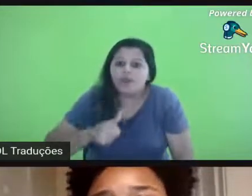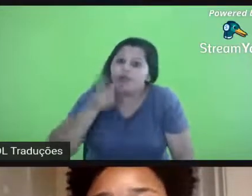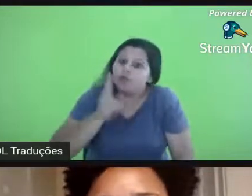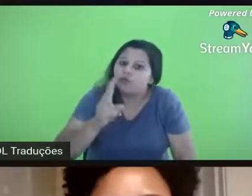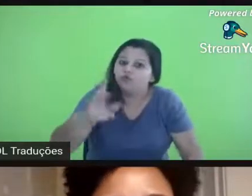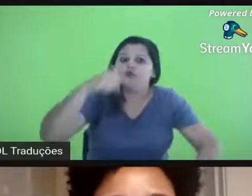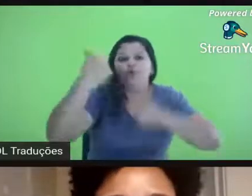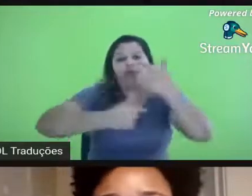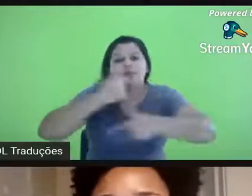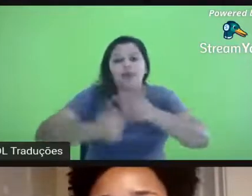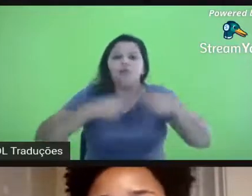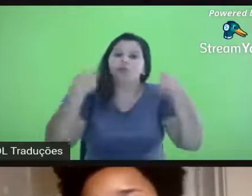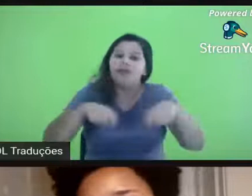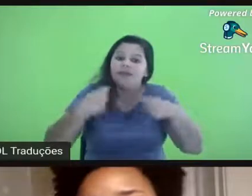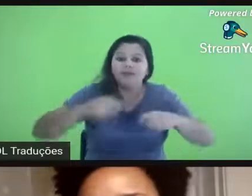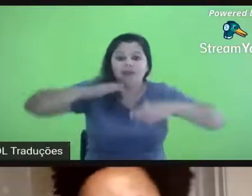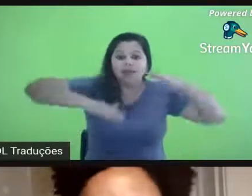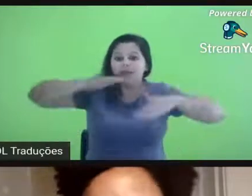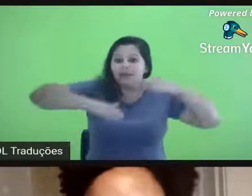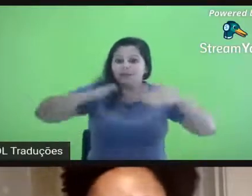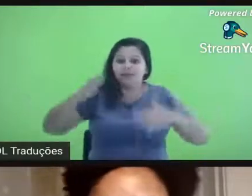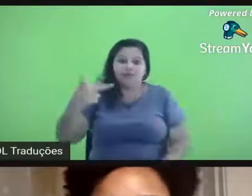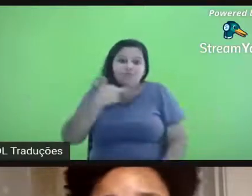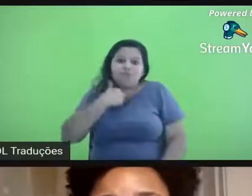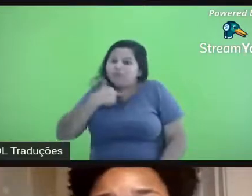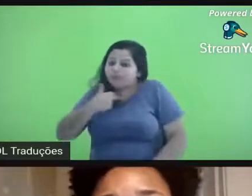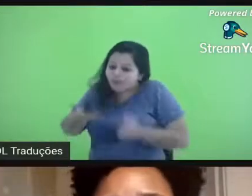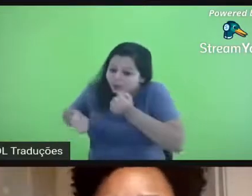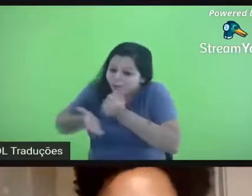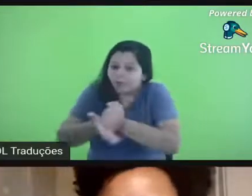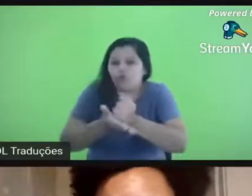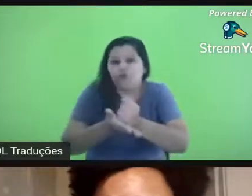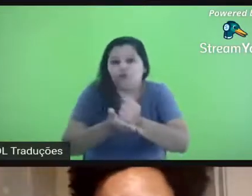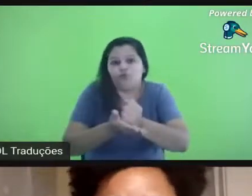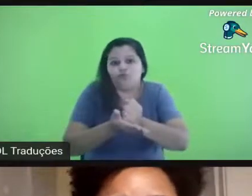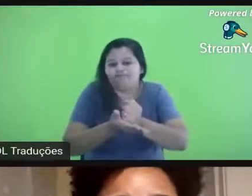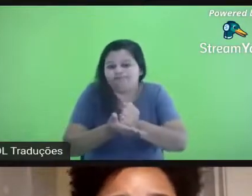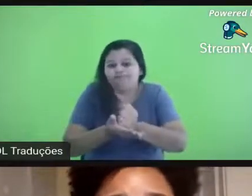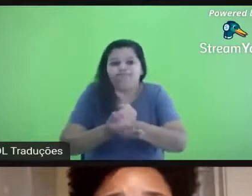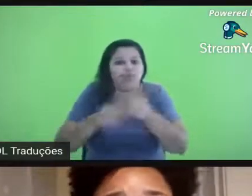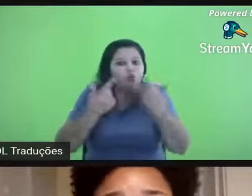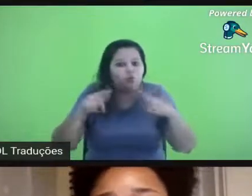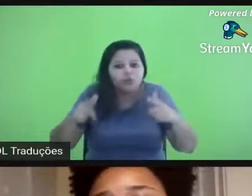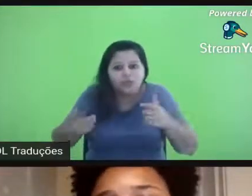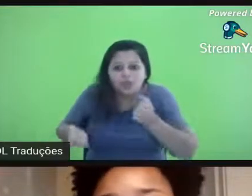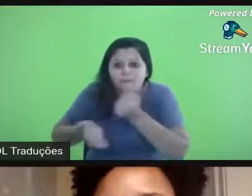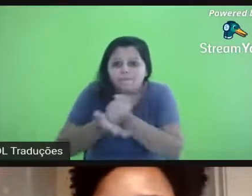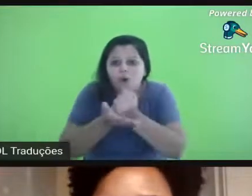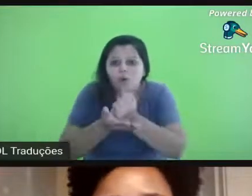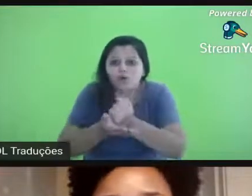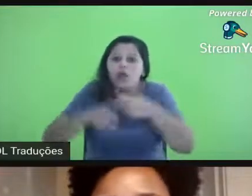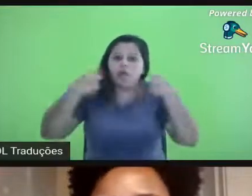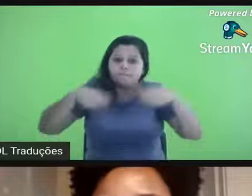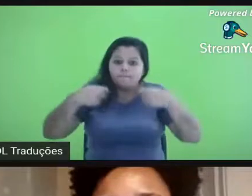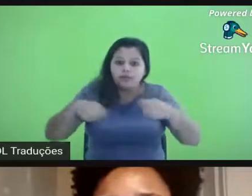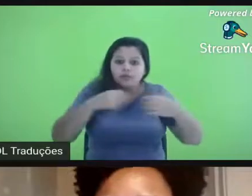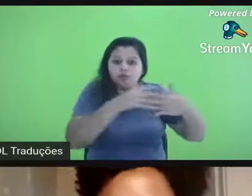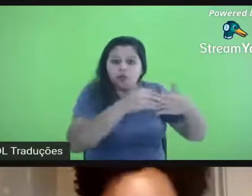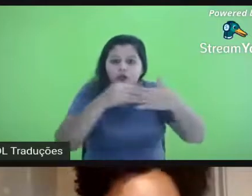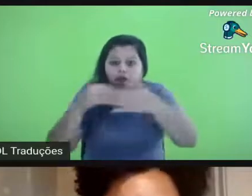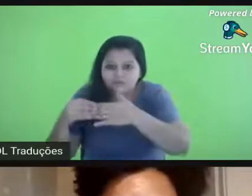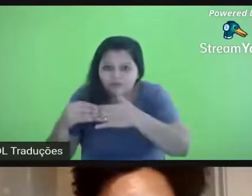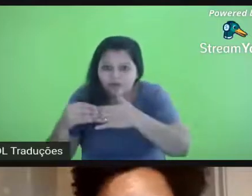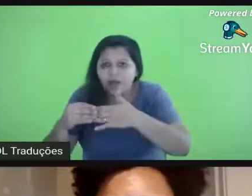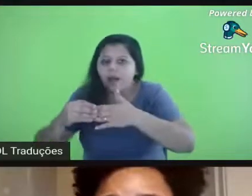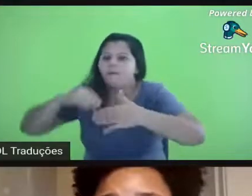e muitas vezes ela não tem esse suporte. Então ela precisou levar o seu filho e deixou o seu filho na confiança de uma